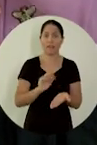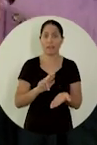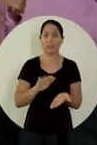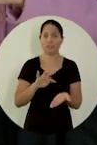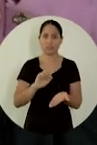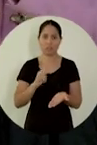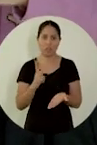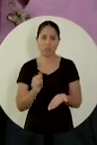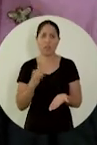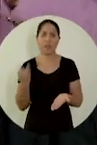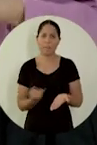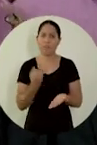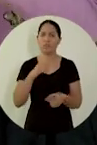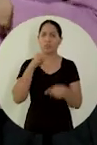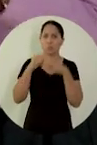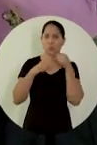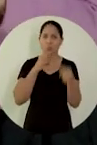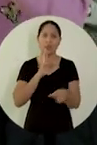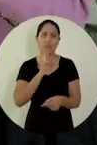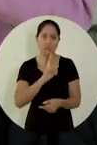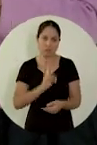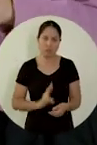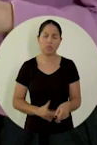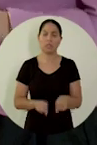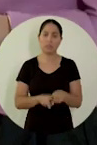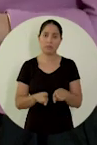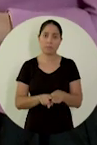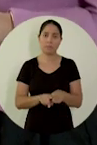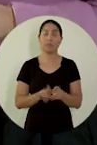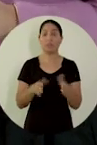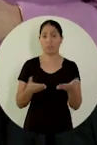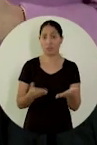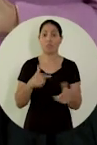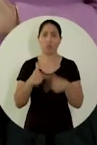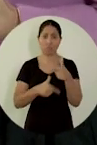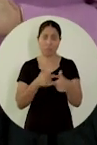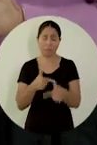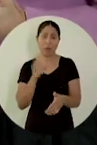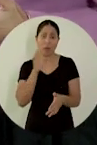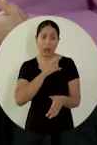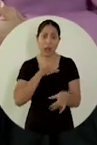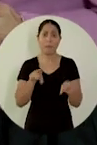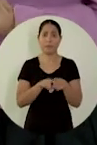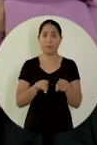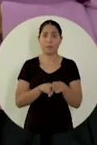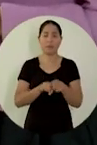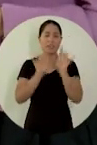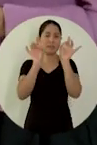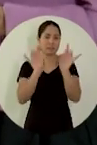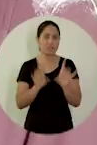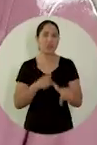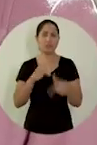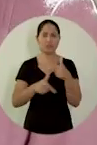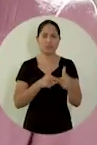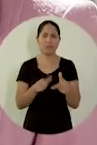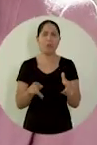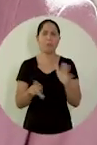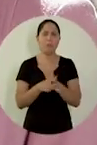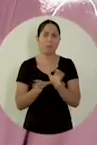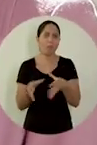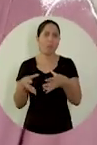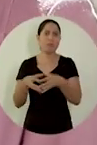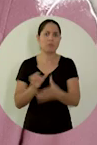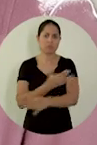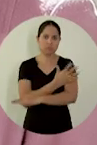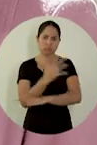às primeiras e mais relevantes dúvidas naquela ocasião. Então, foi um trabalho imediato e foi um trabalho muito especial